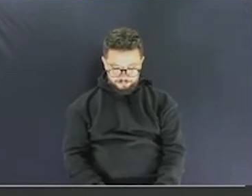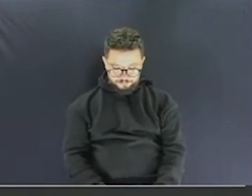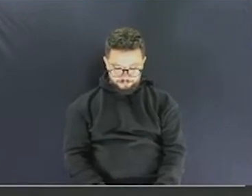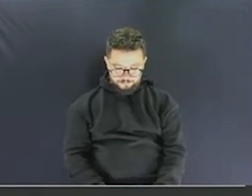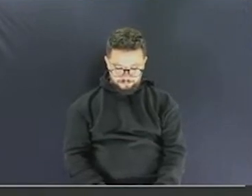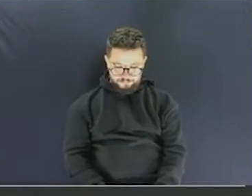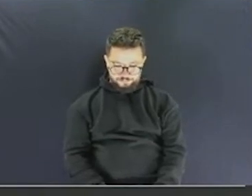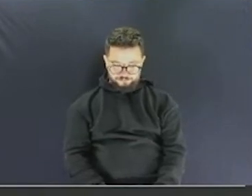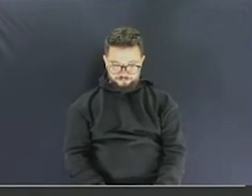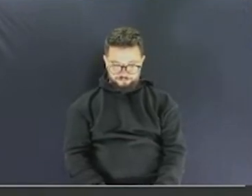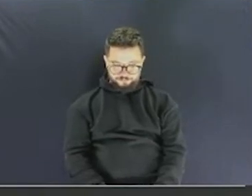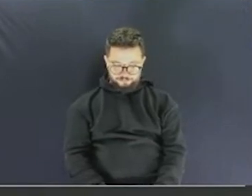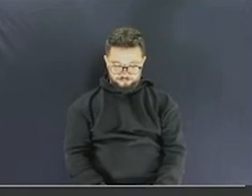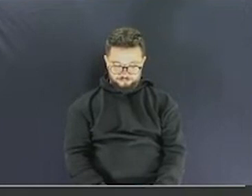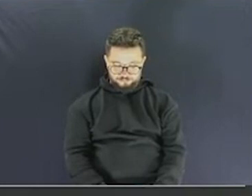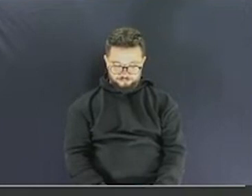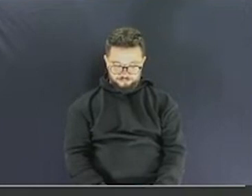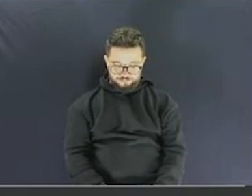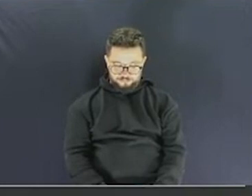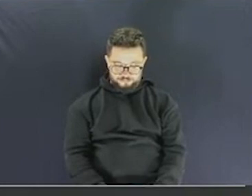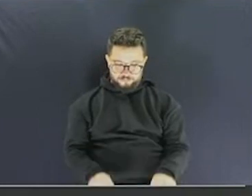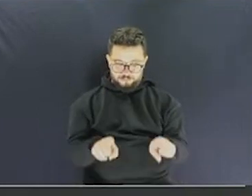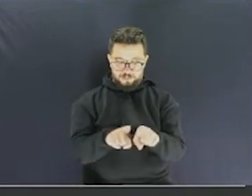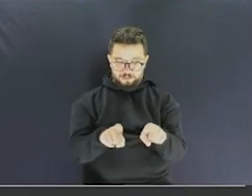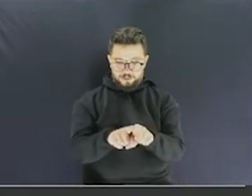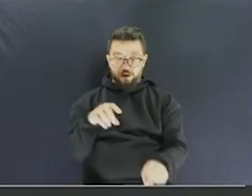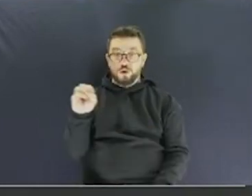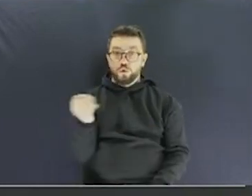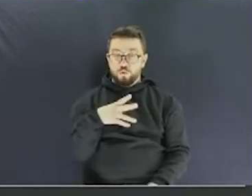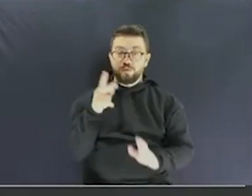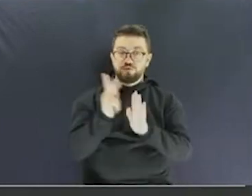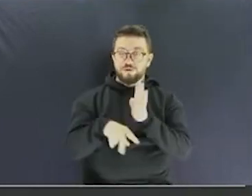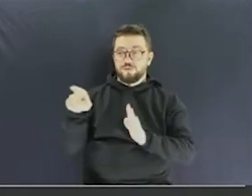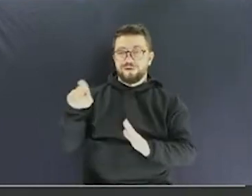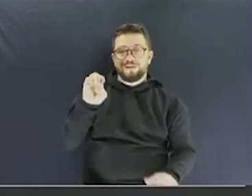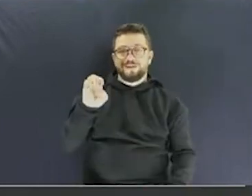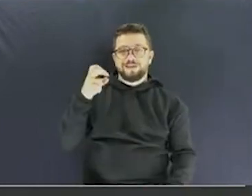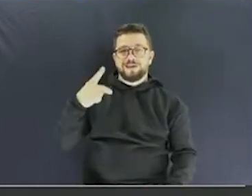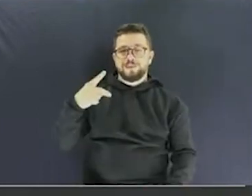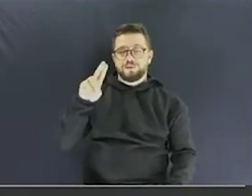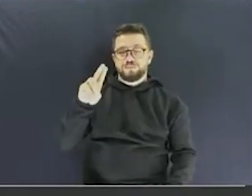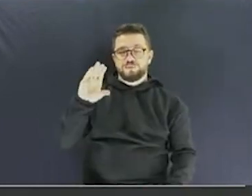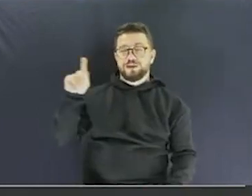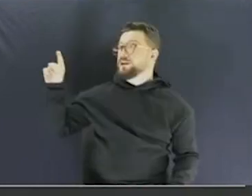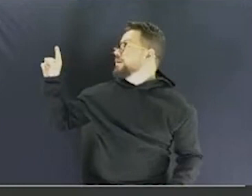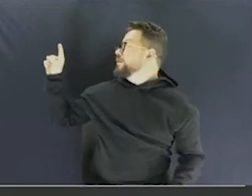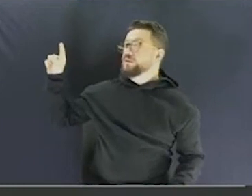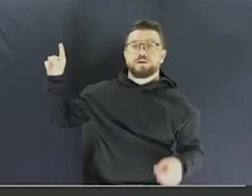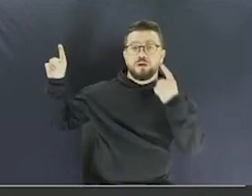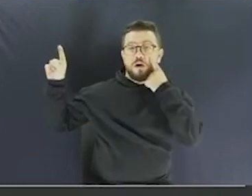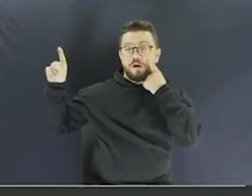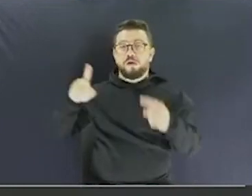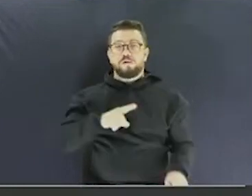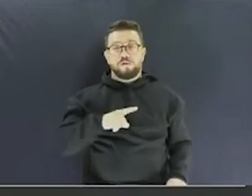plano já está elaborado junto com os técnicos do IPUC, e ele traça aí o panorama do que é necessário para atender a demanda no